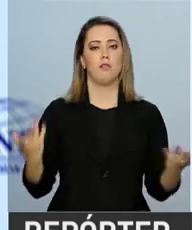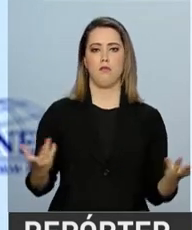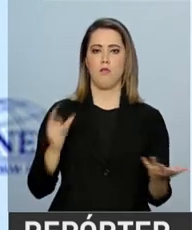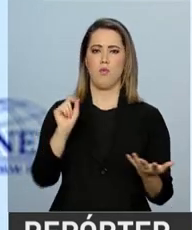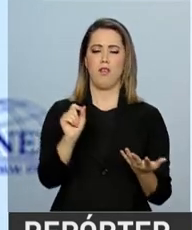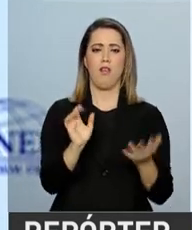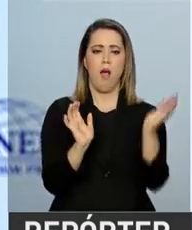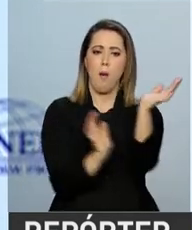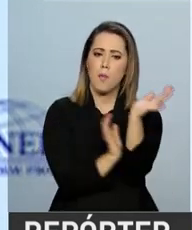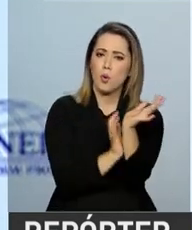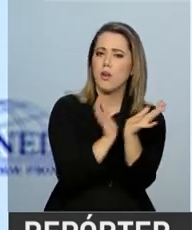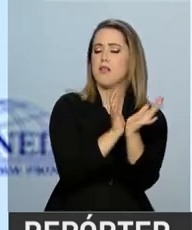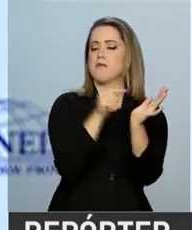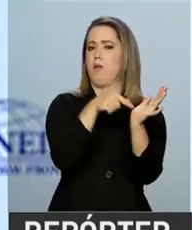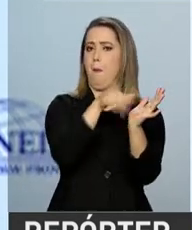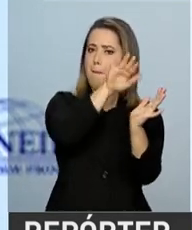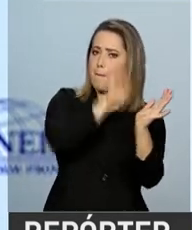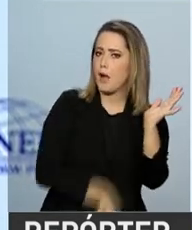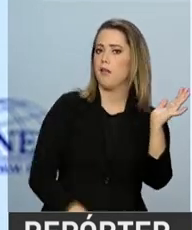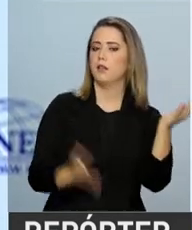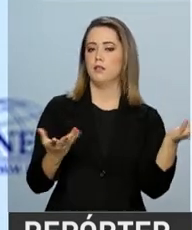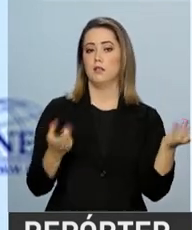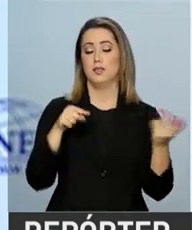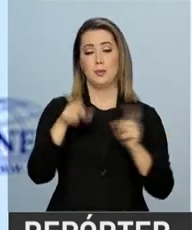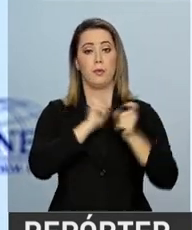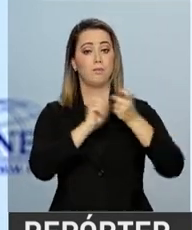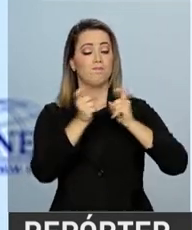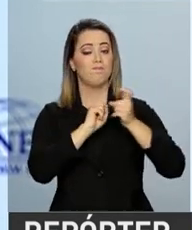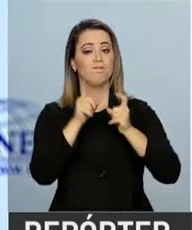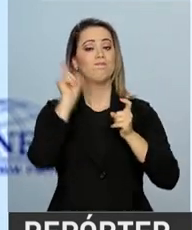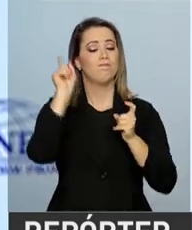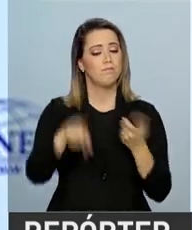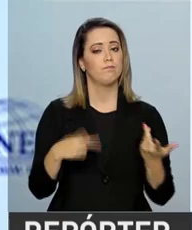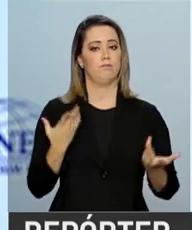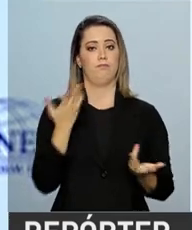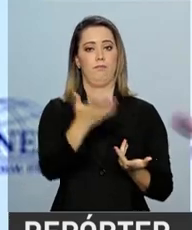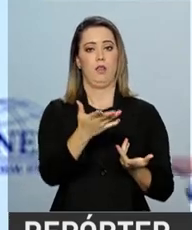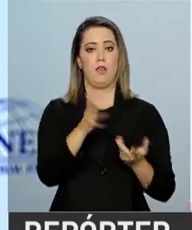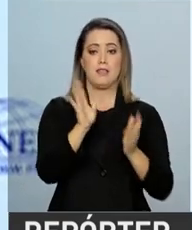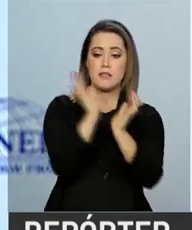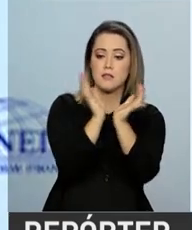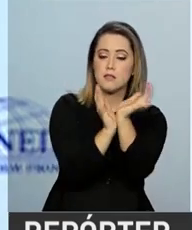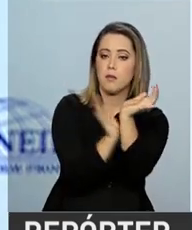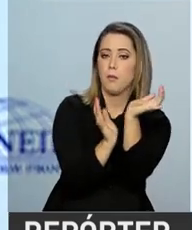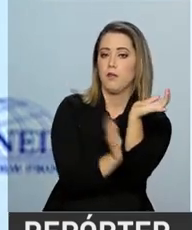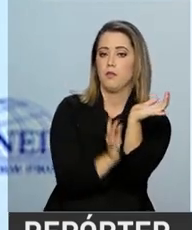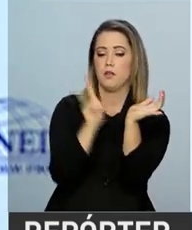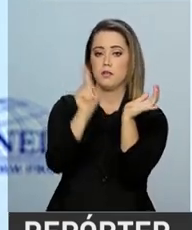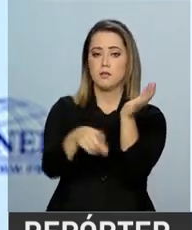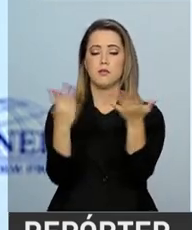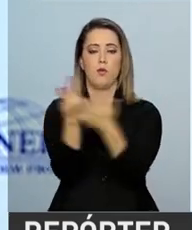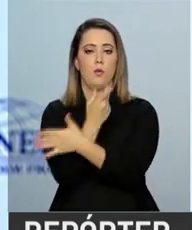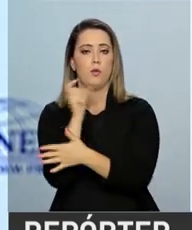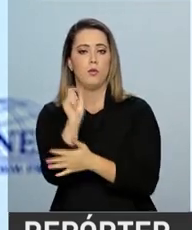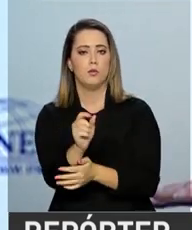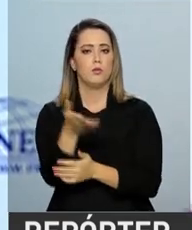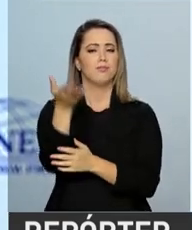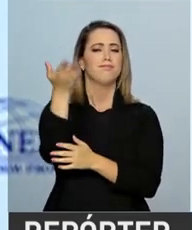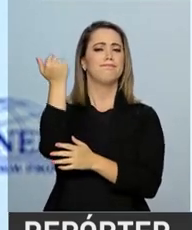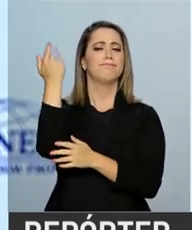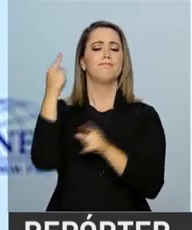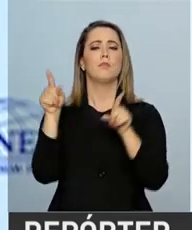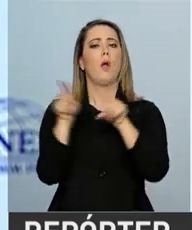fenômenos burocráticos do nosso sistema administrativo. Essa desburgatização foi feita